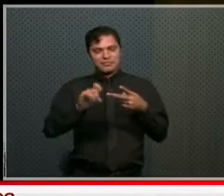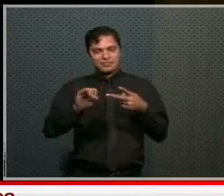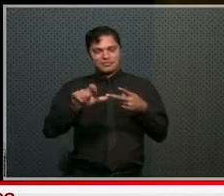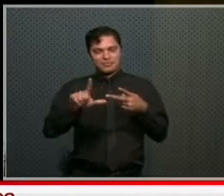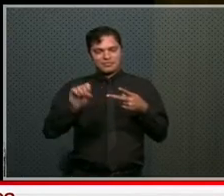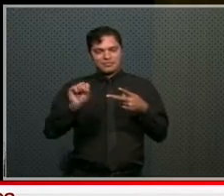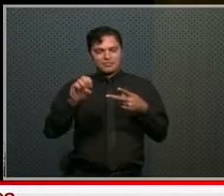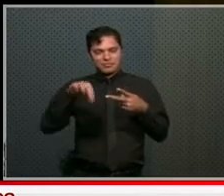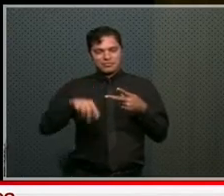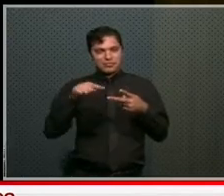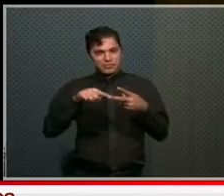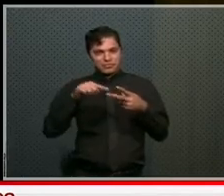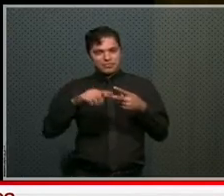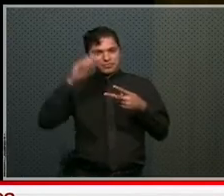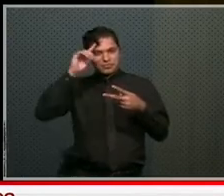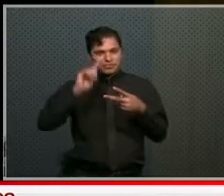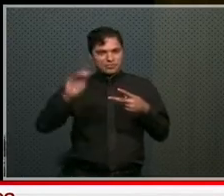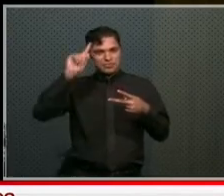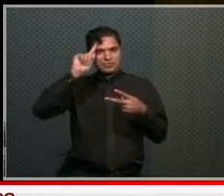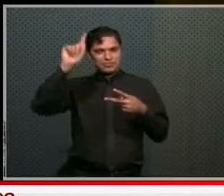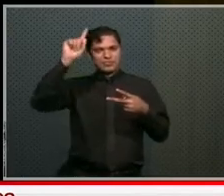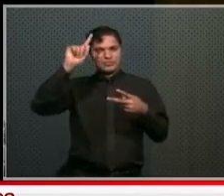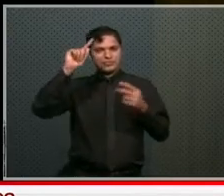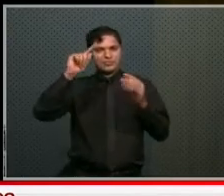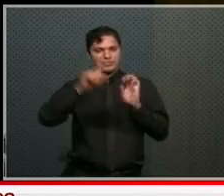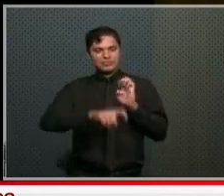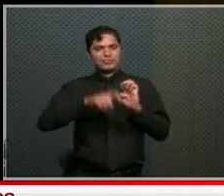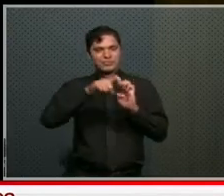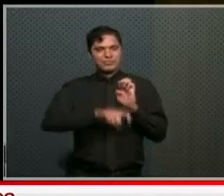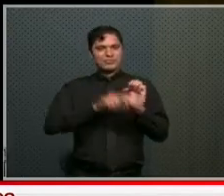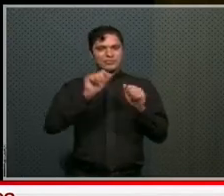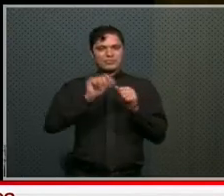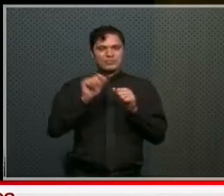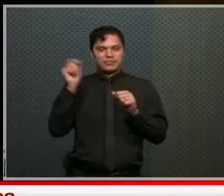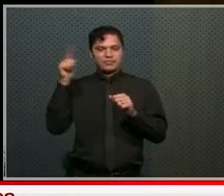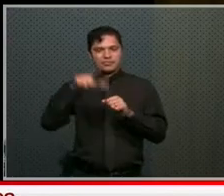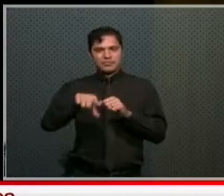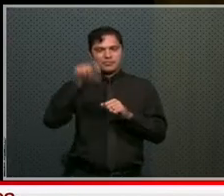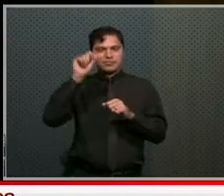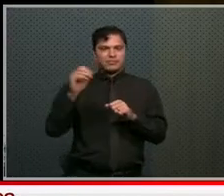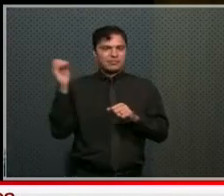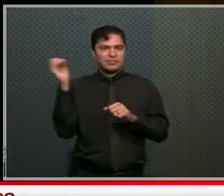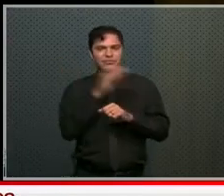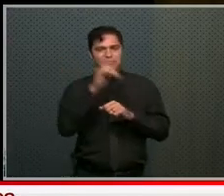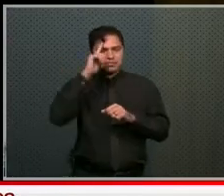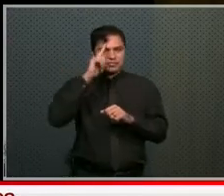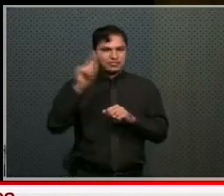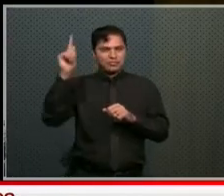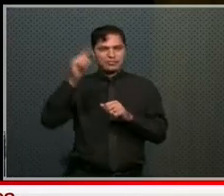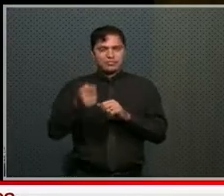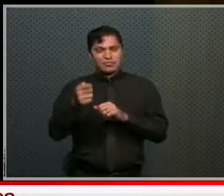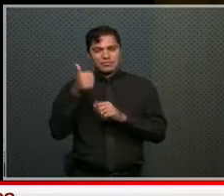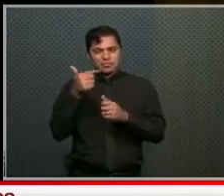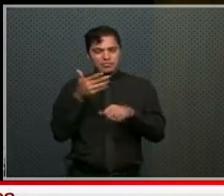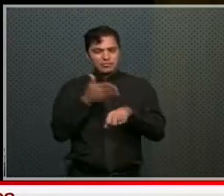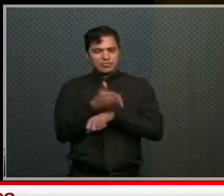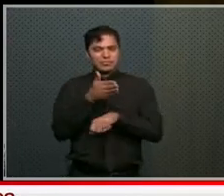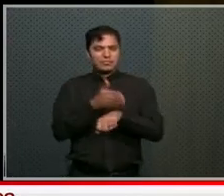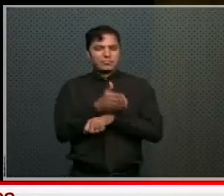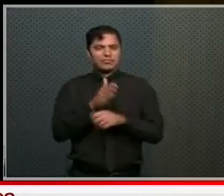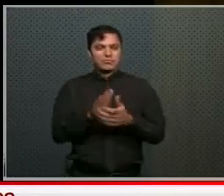E aí se faz a escolha do novo chefe você sabe como é que faz eu fazia parte